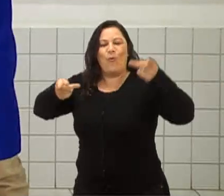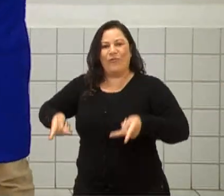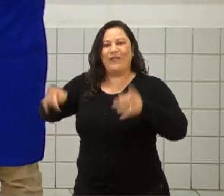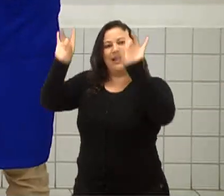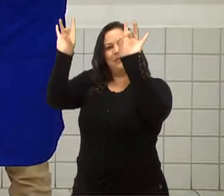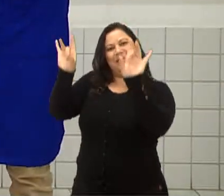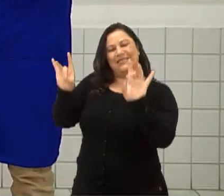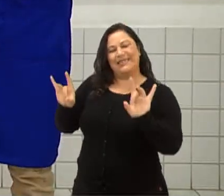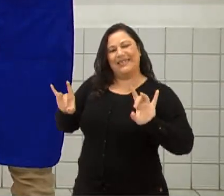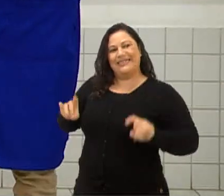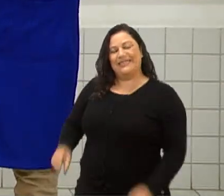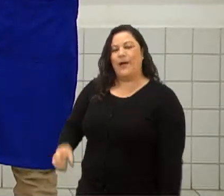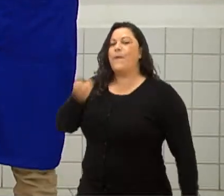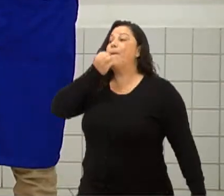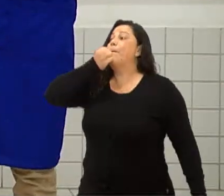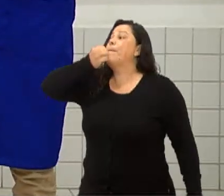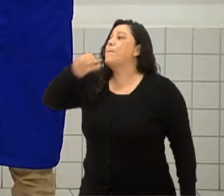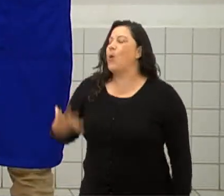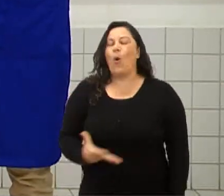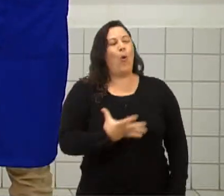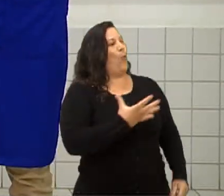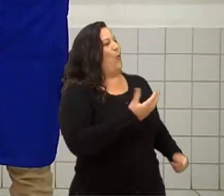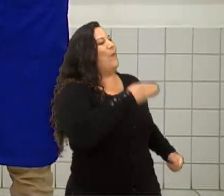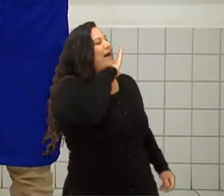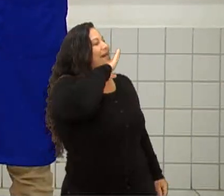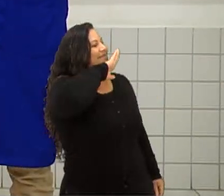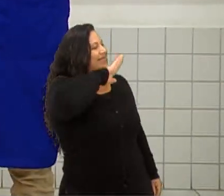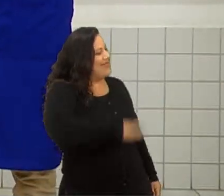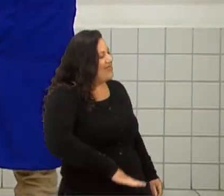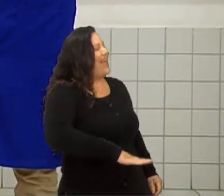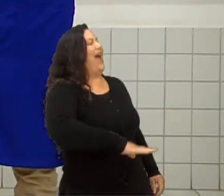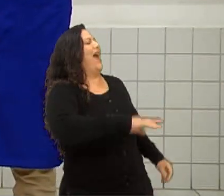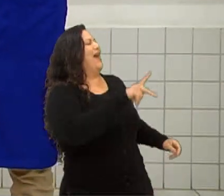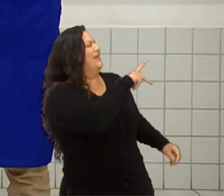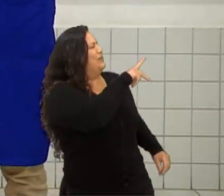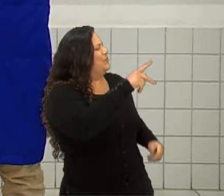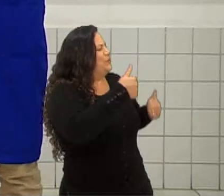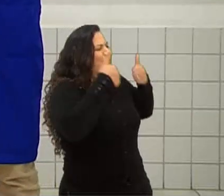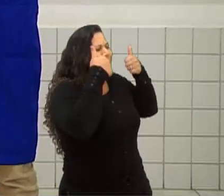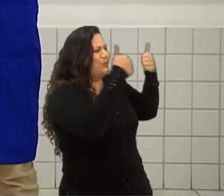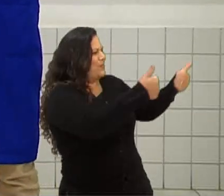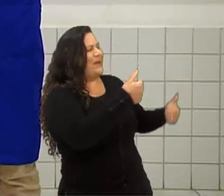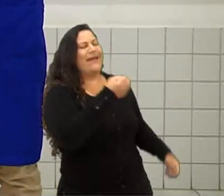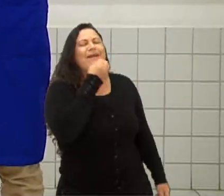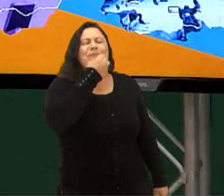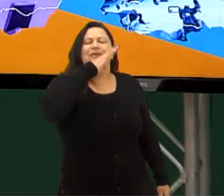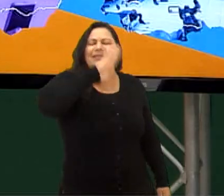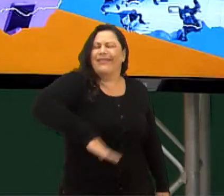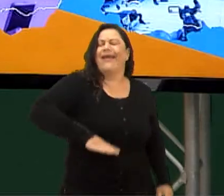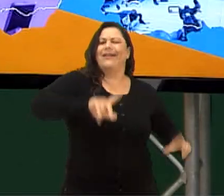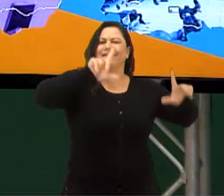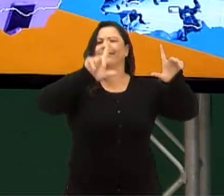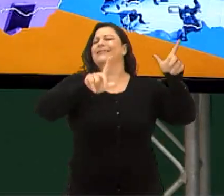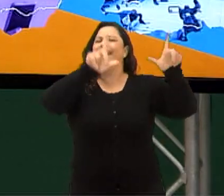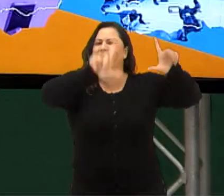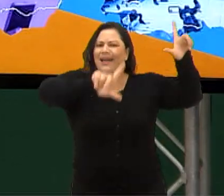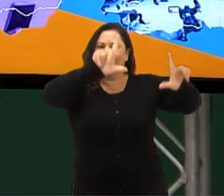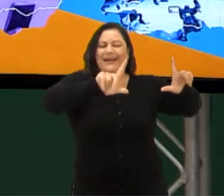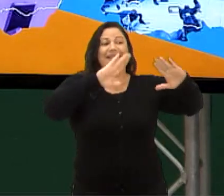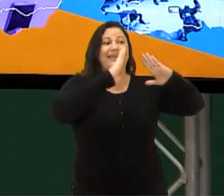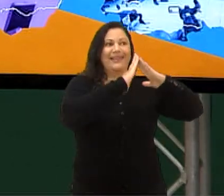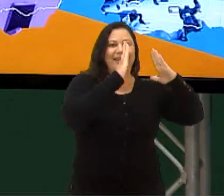Fábio. Boa tarde, professor Fábio. Boa tarde, professor Alexandre. Boa tarde para você que está em casa, assistindo a gente agora pelo